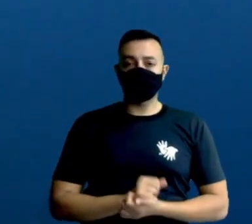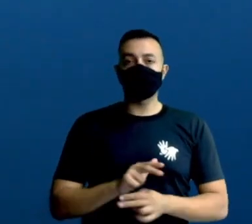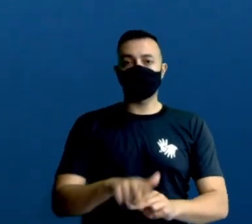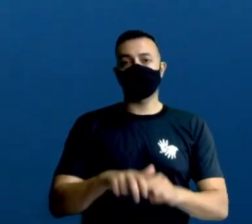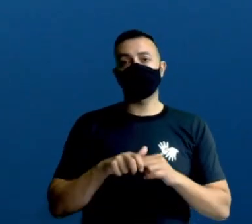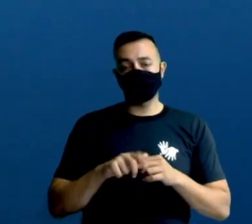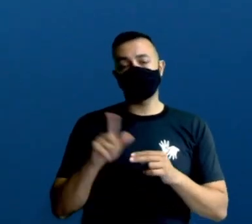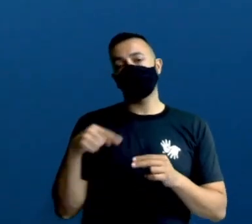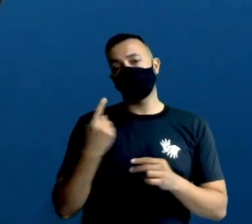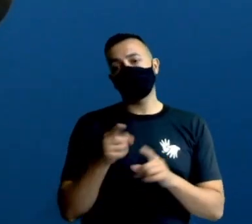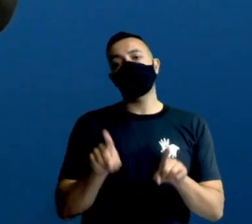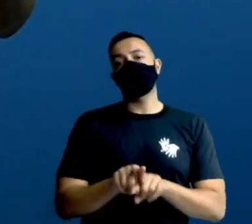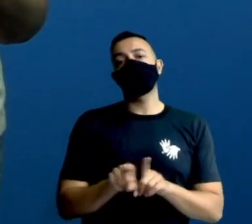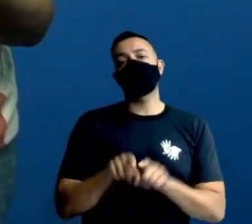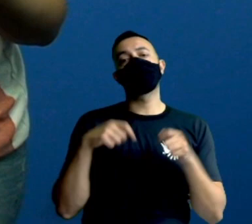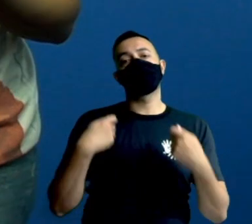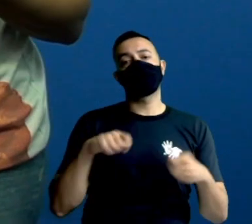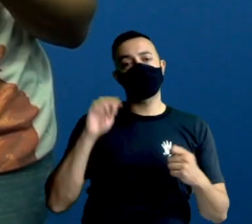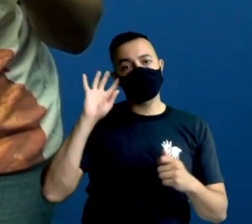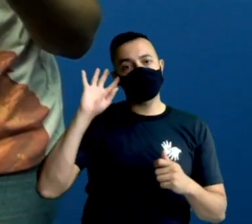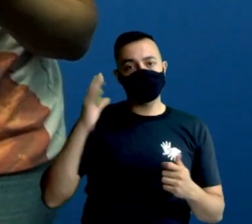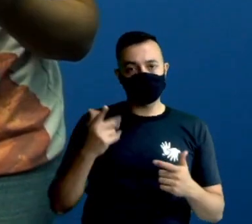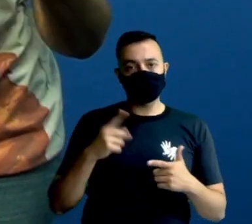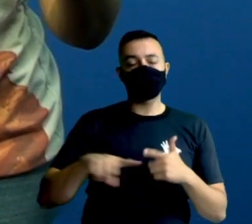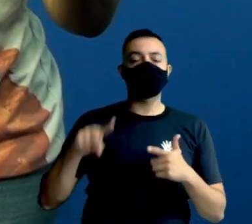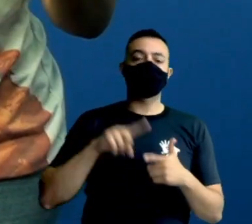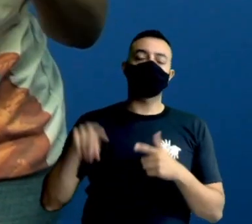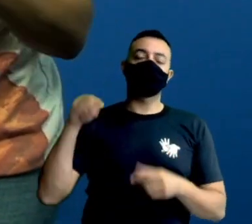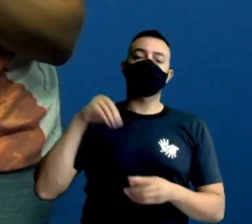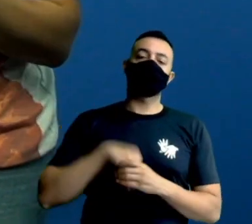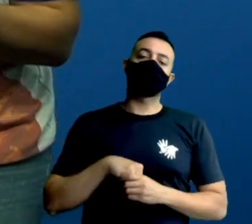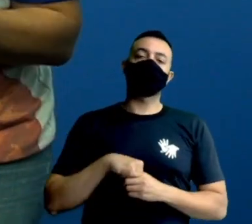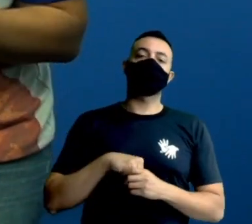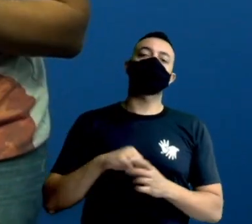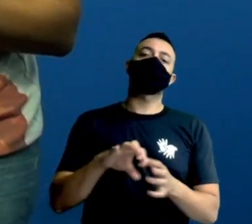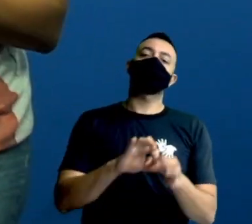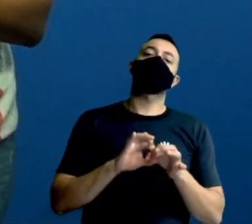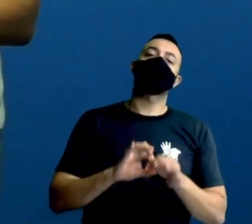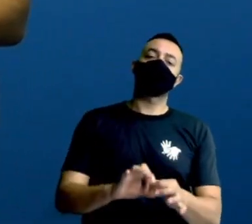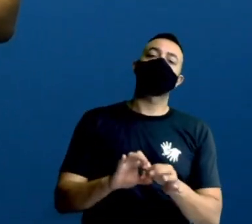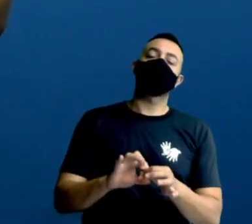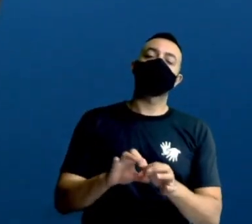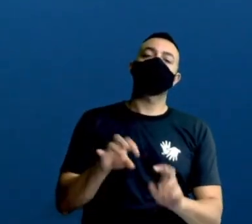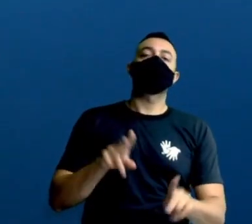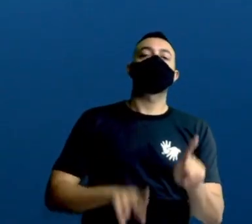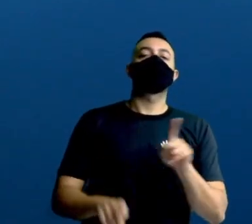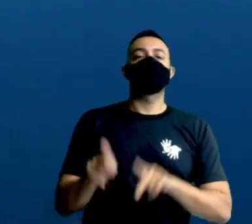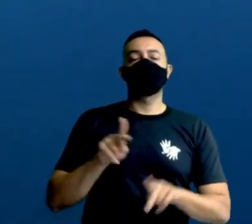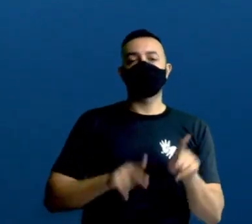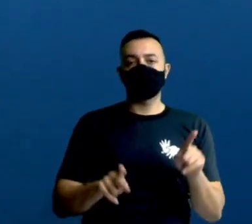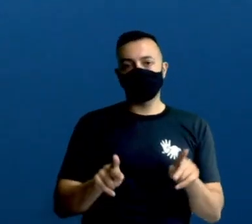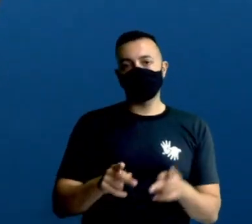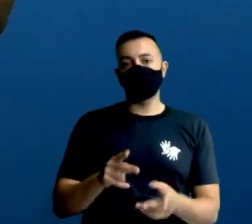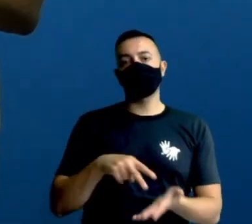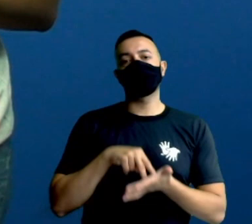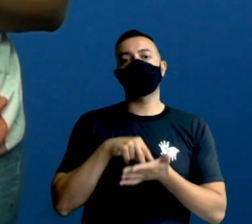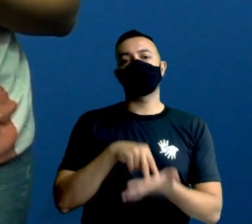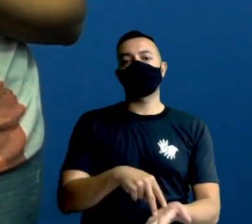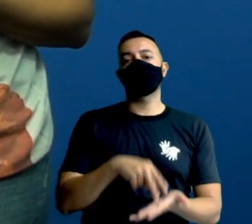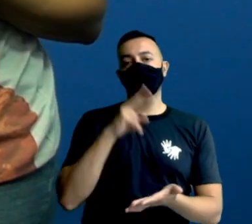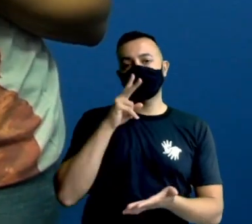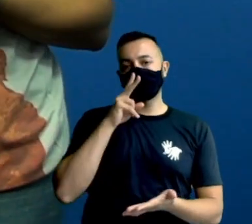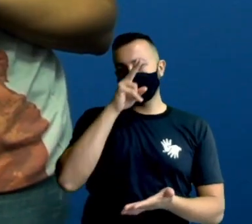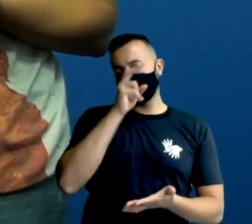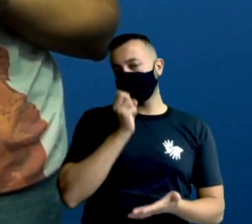isso que a gente também precisa resolver os nossos problemas internos, nos unificarmos enquanto um povo, para estarmos fortes